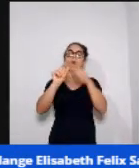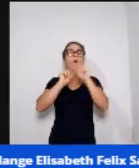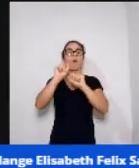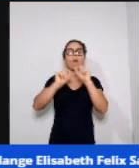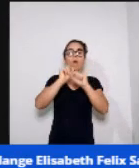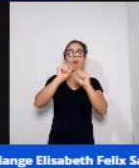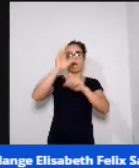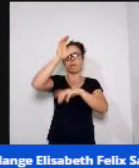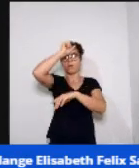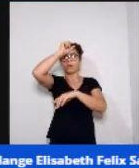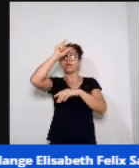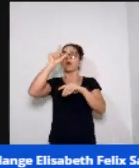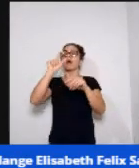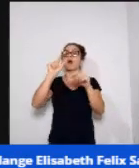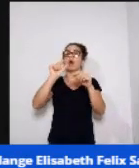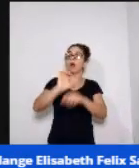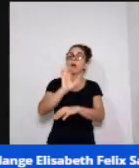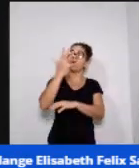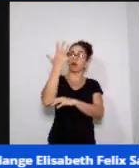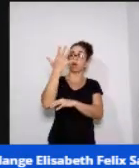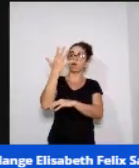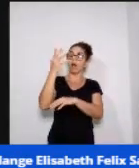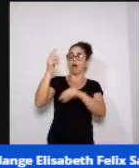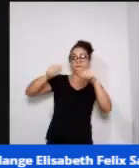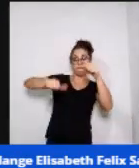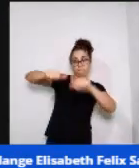é, avaliar a aprendizagem dos alunos,